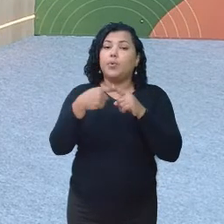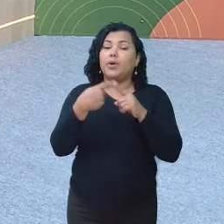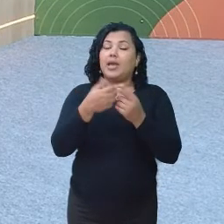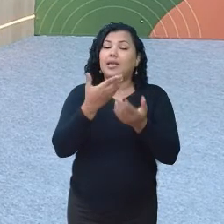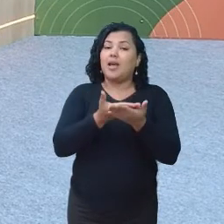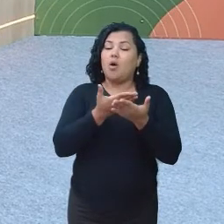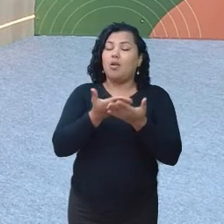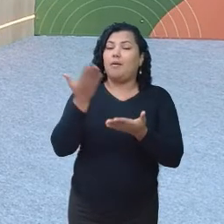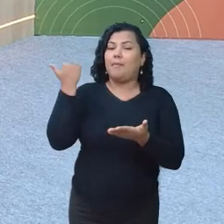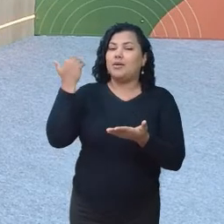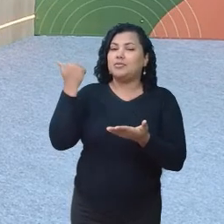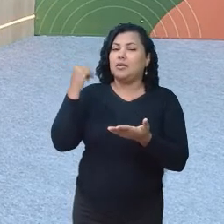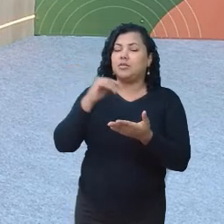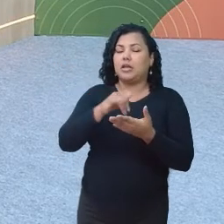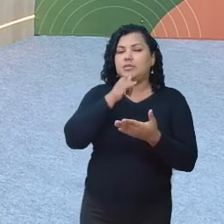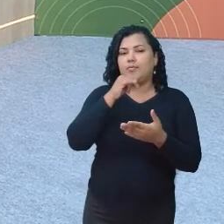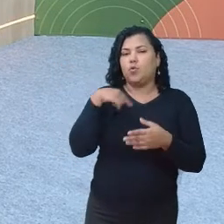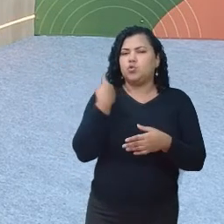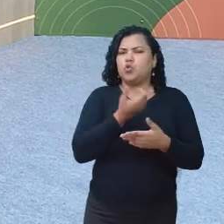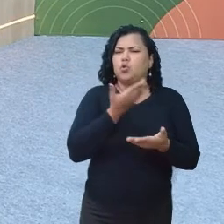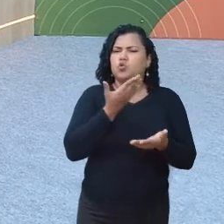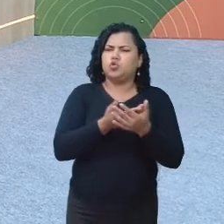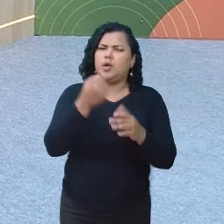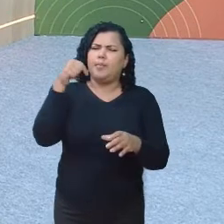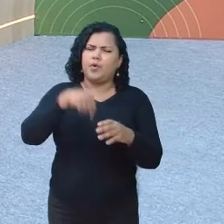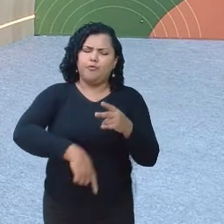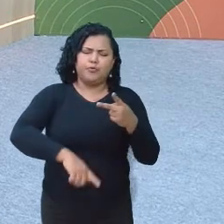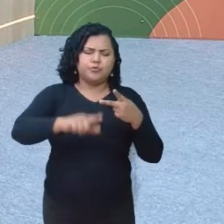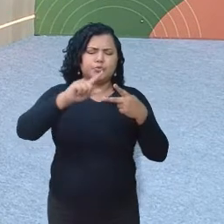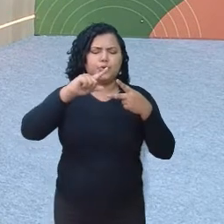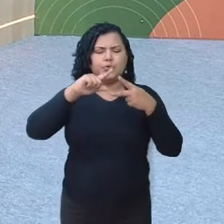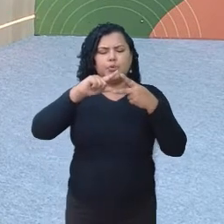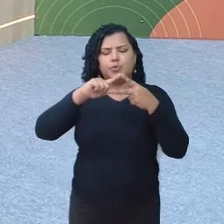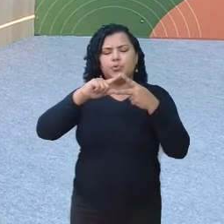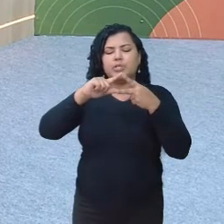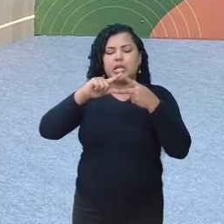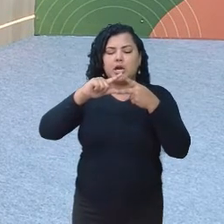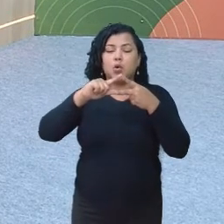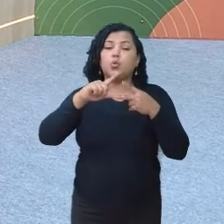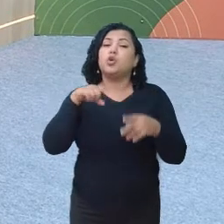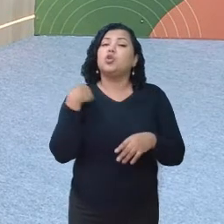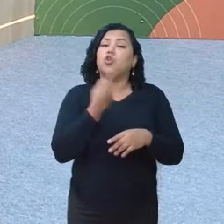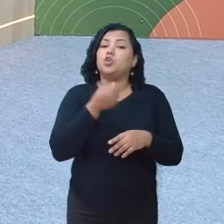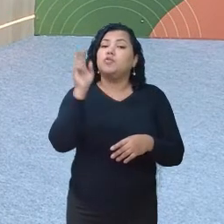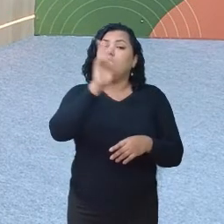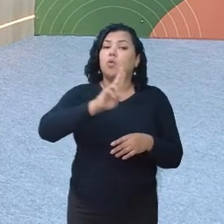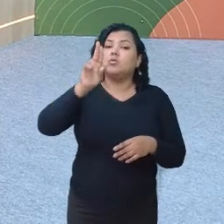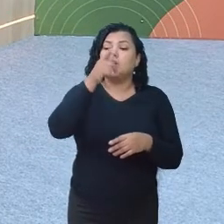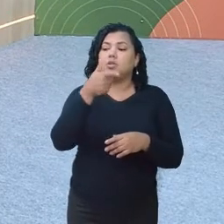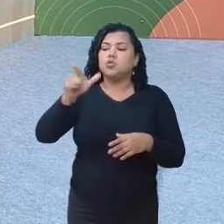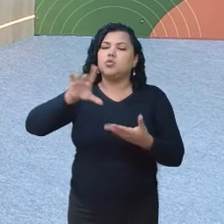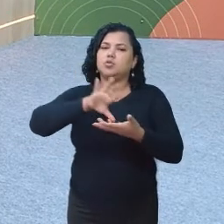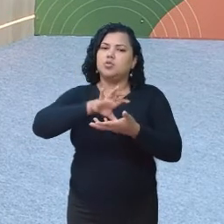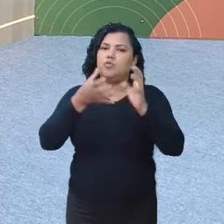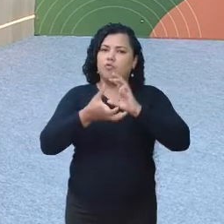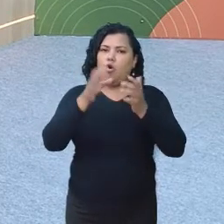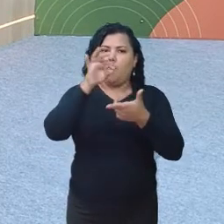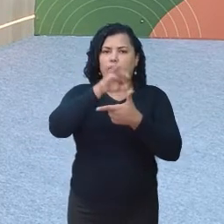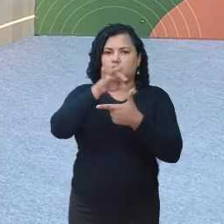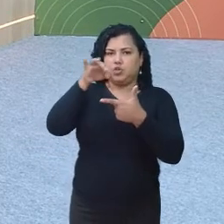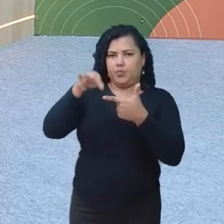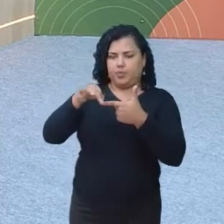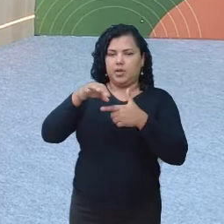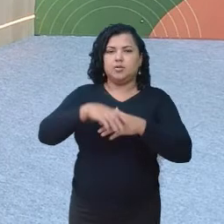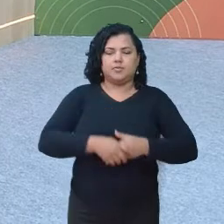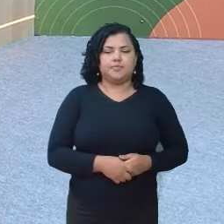tudo que a gente estuda no triângulo, a gente de certa forma vai conseguir levar para as outras figuras geométricas. Então esse